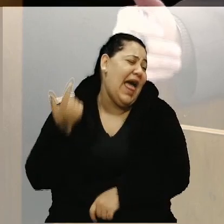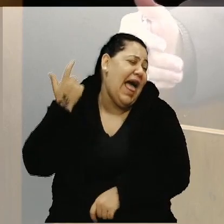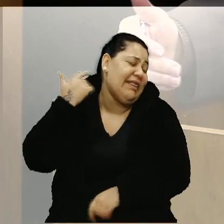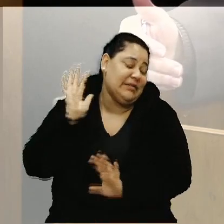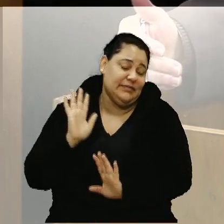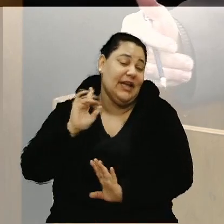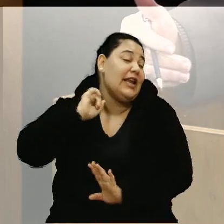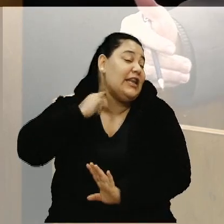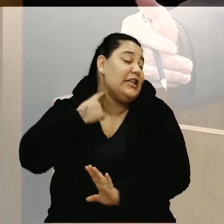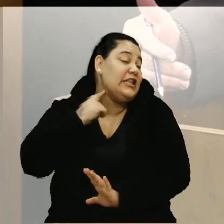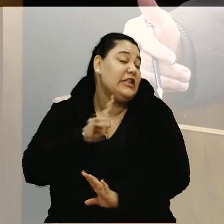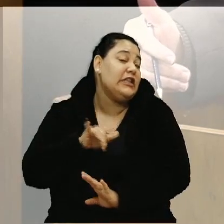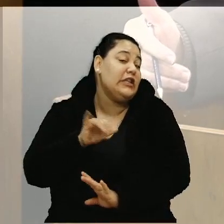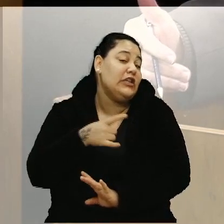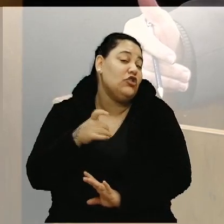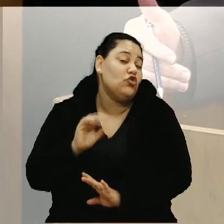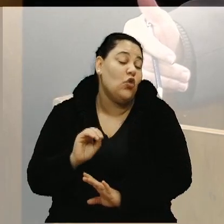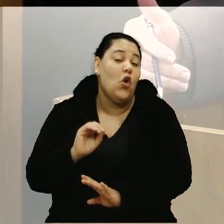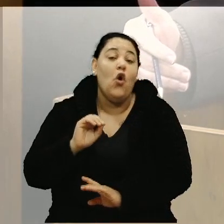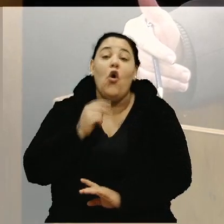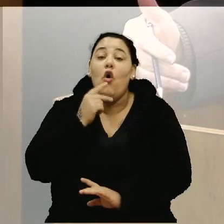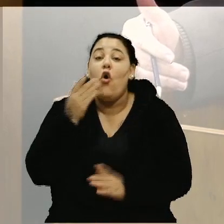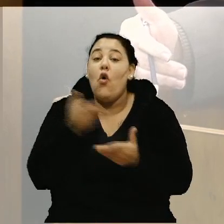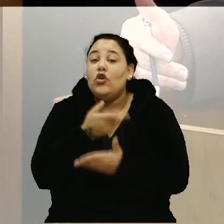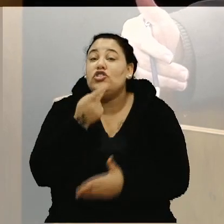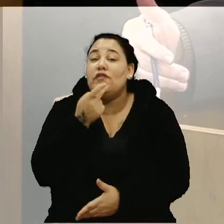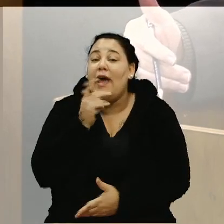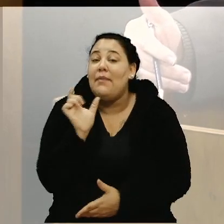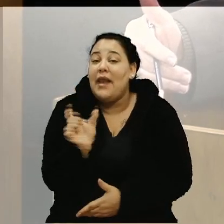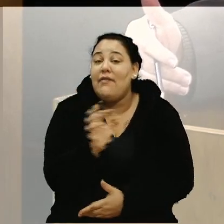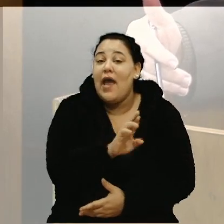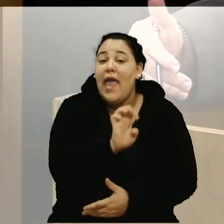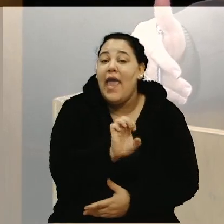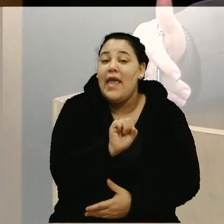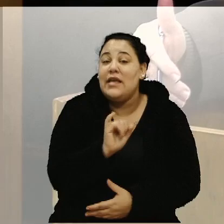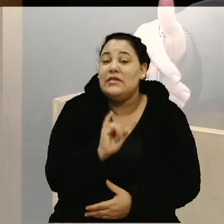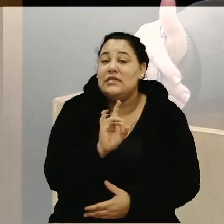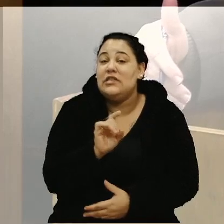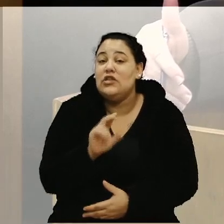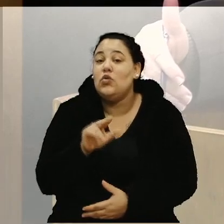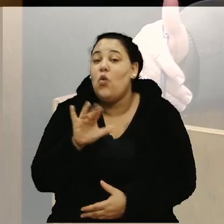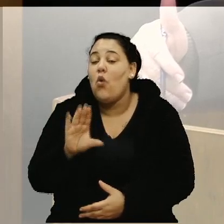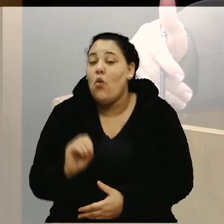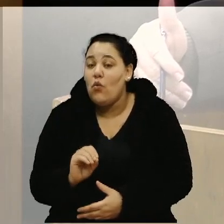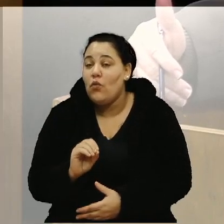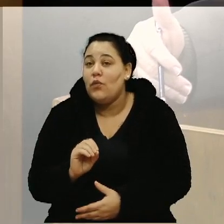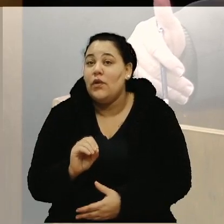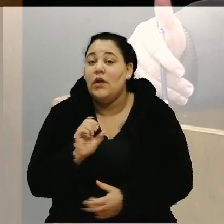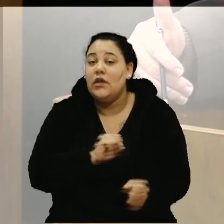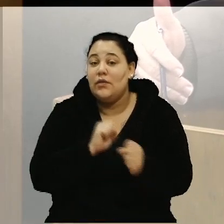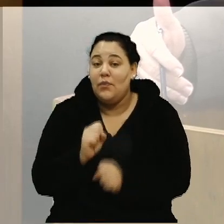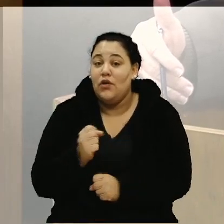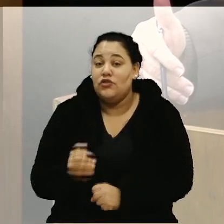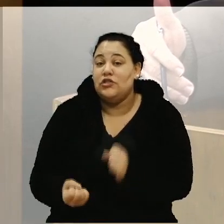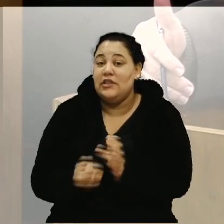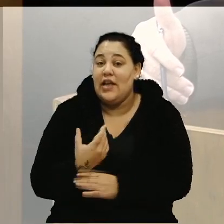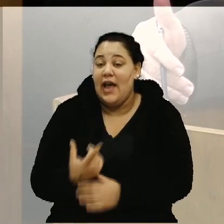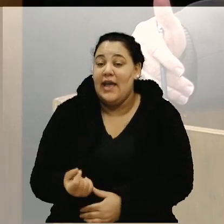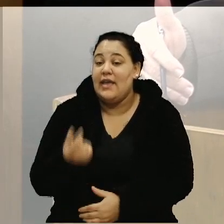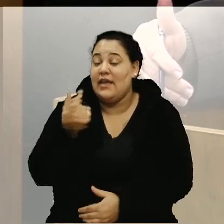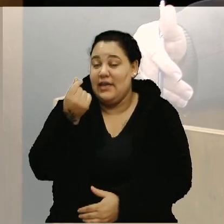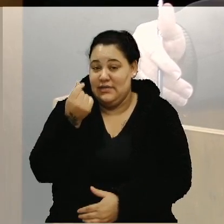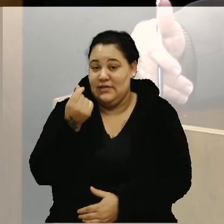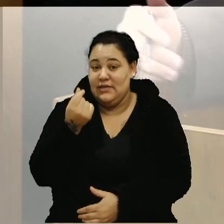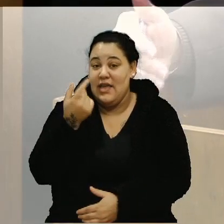o resíduo é um ativo econômico que pode gerar riqueza e renda. E a nossa situação no Rio